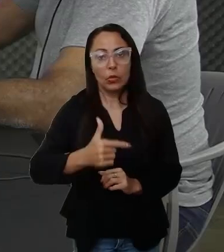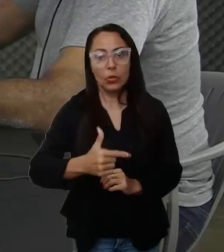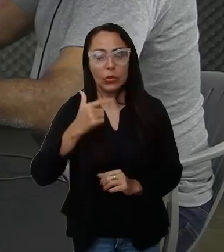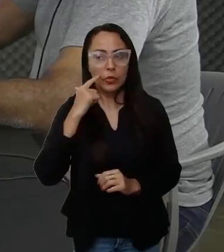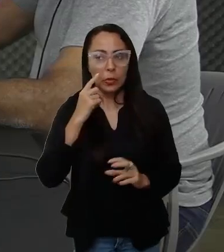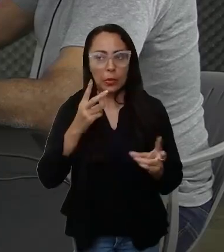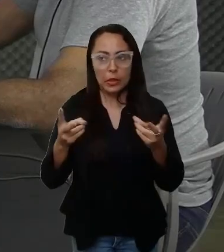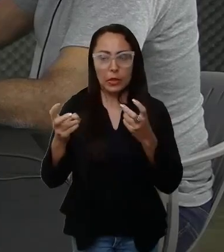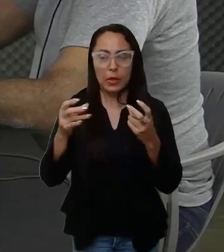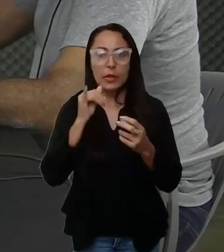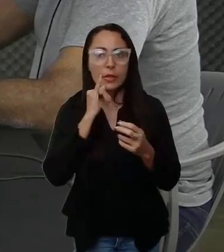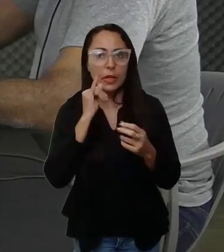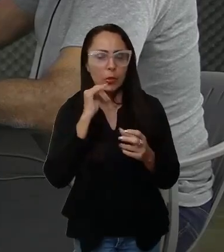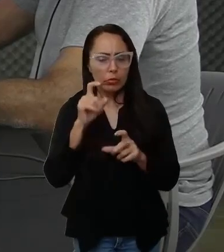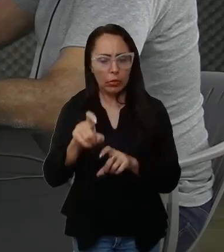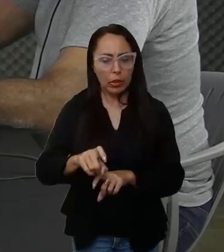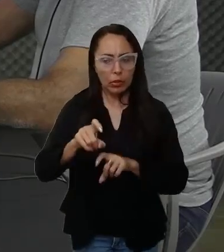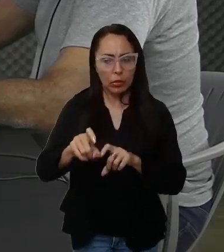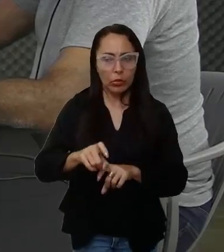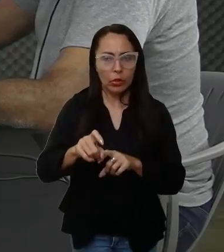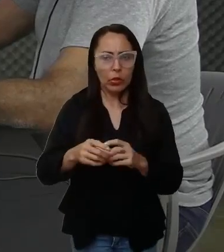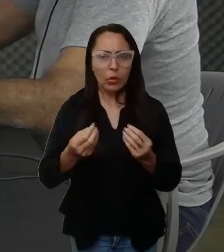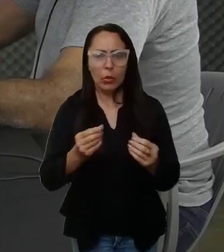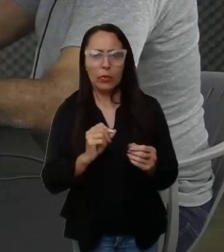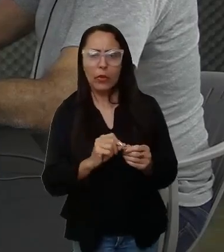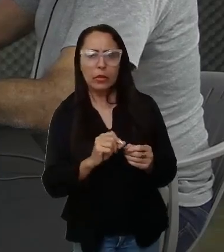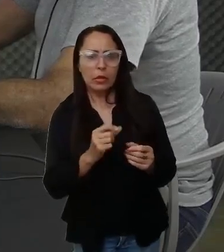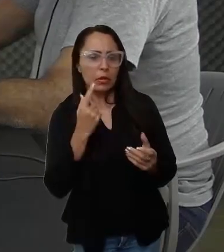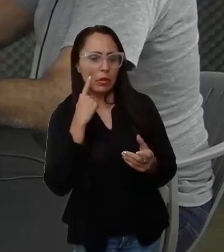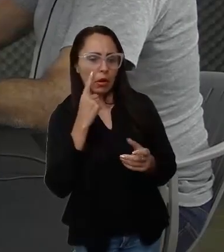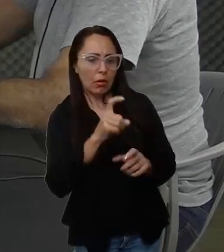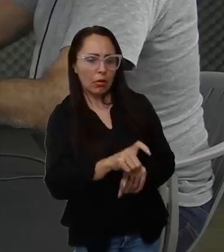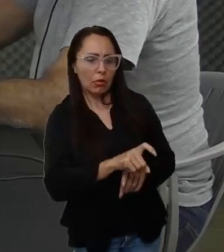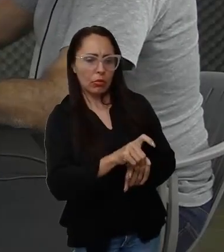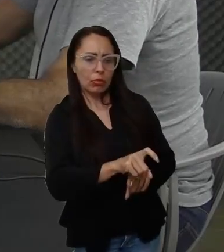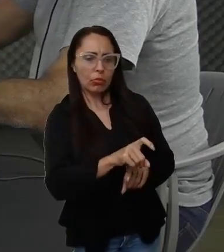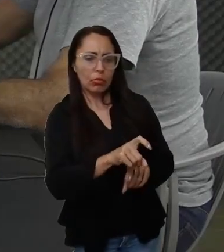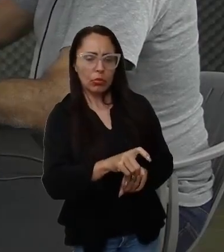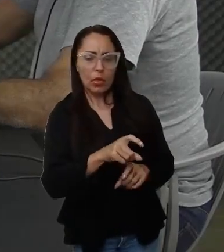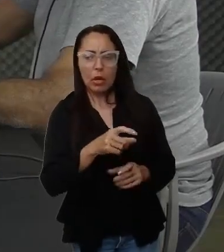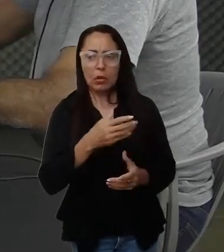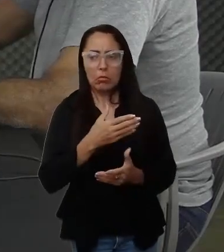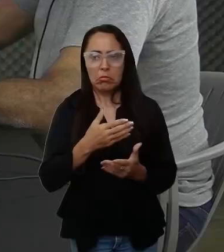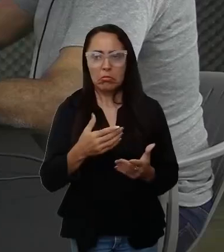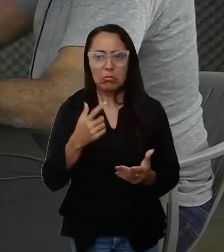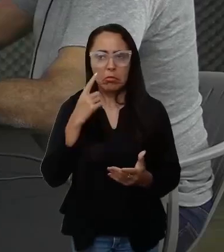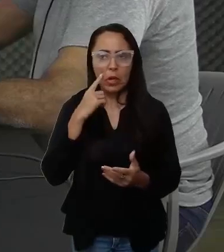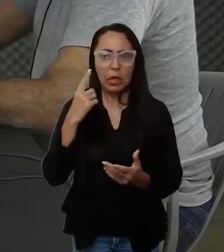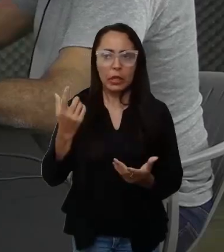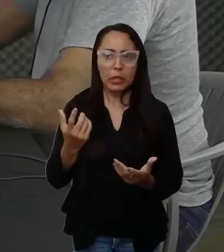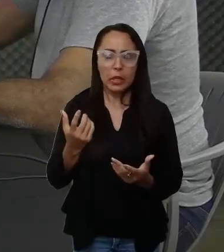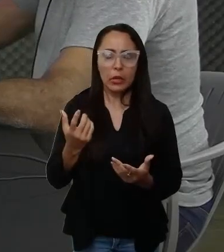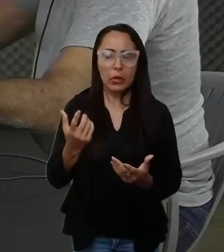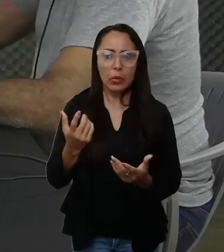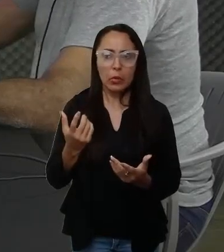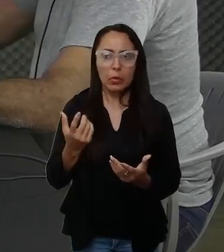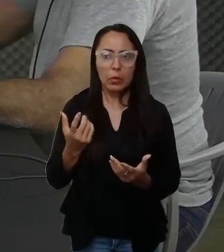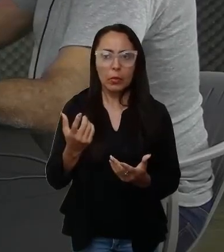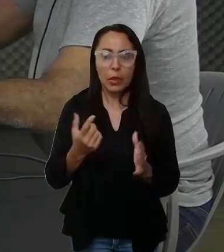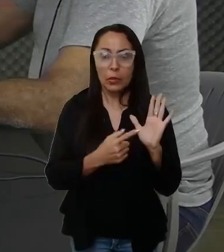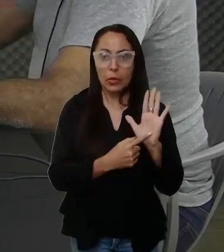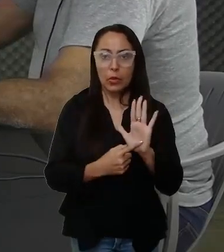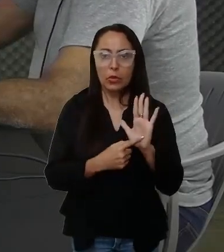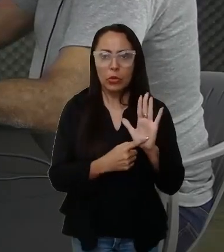por exemplo, na agricultura, como fazer da agricultura uma agricultura 4.0 para trazer